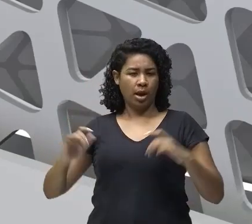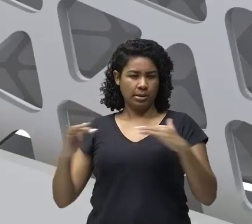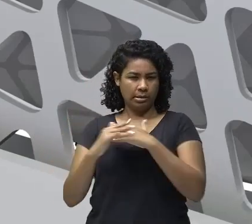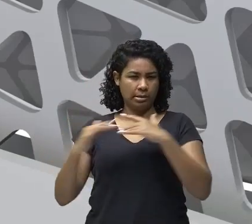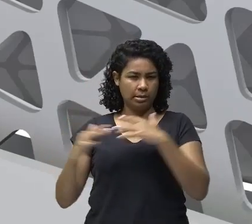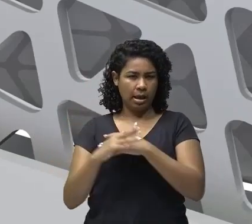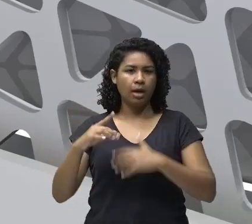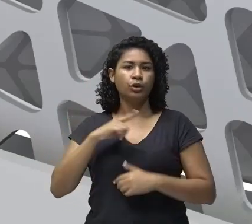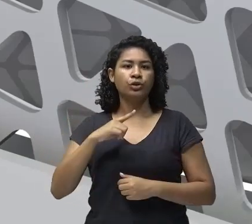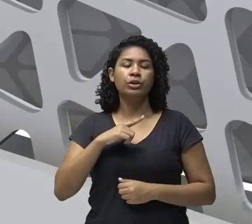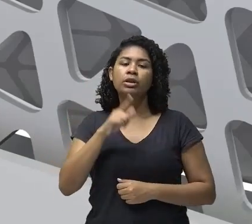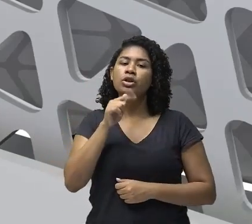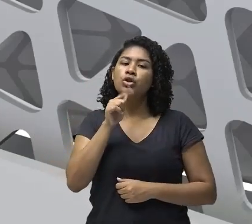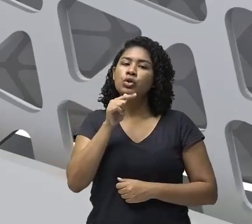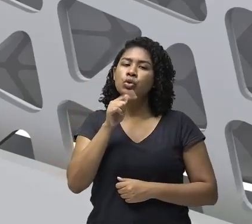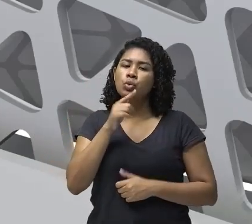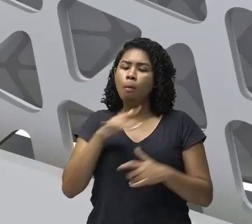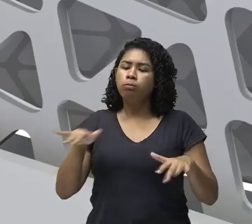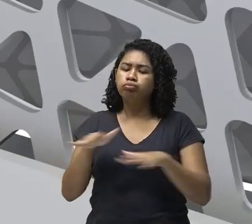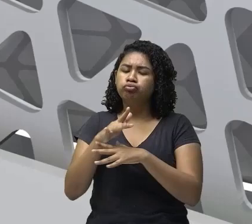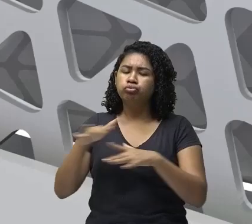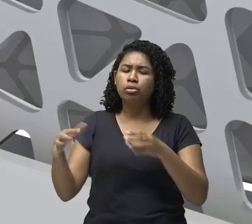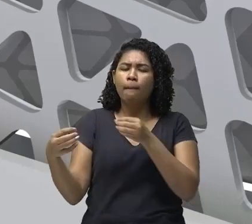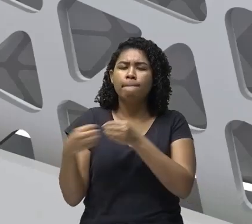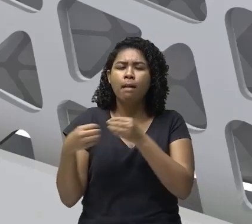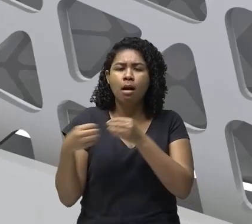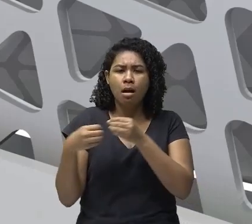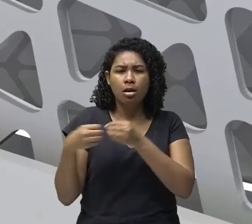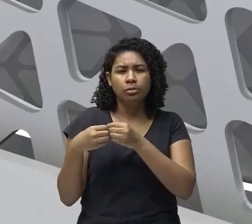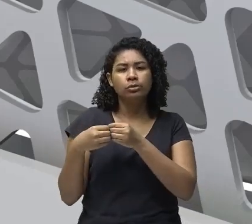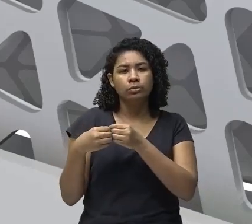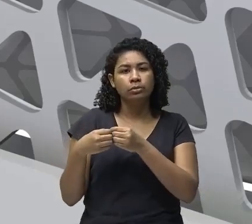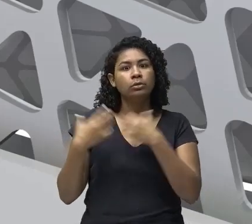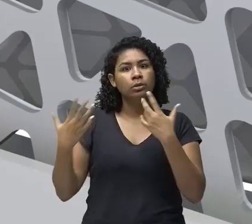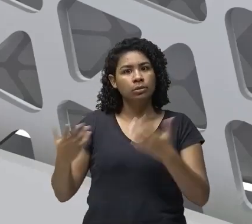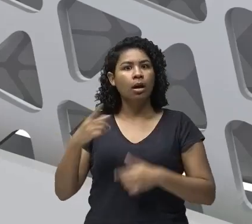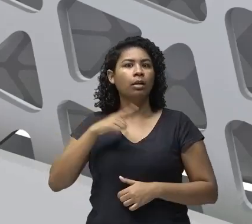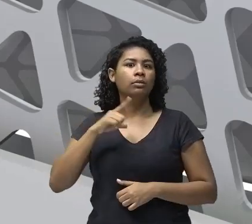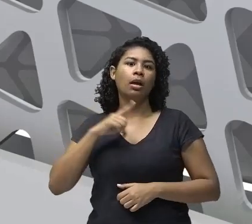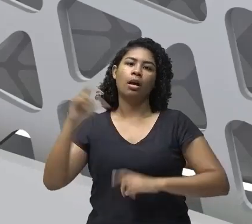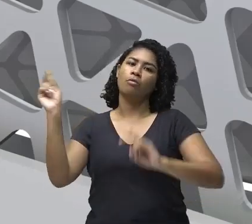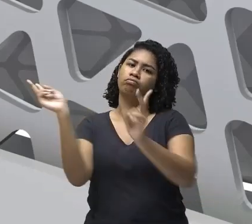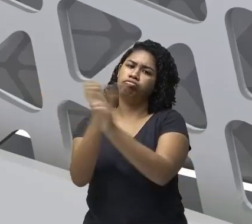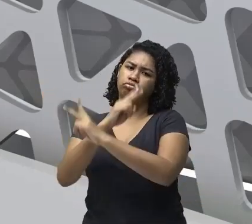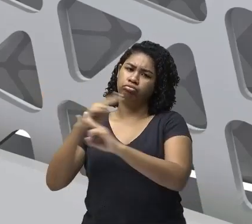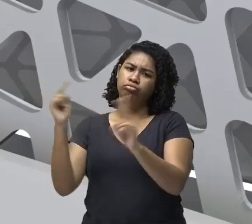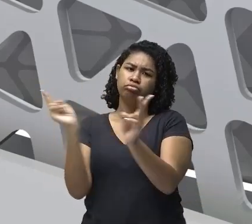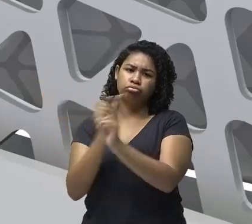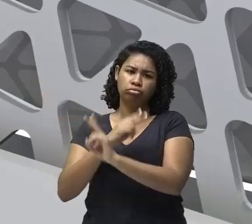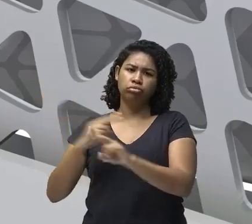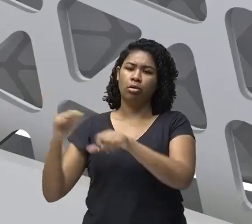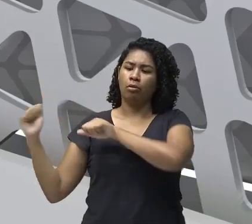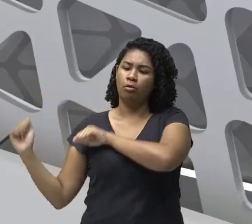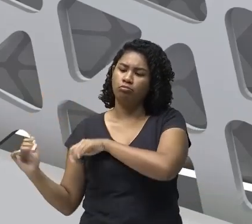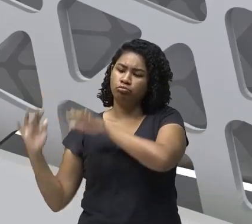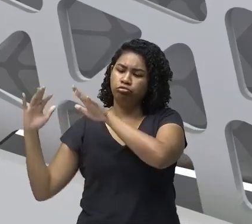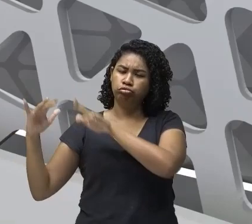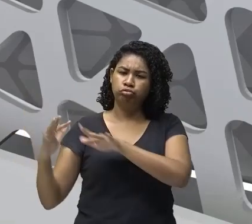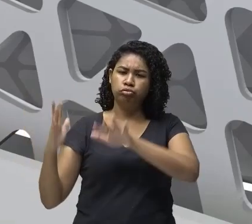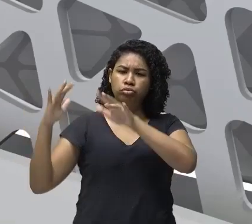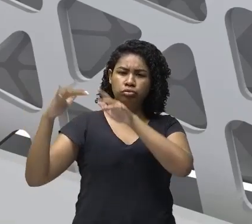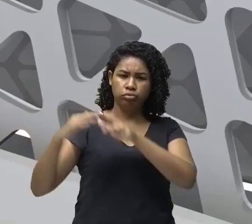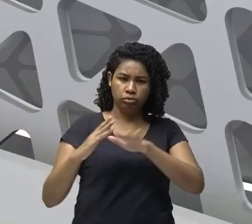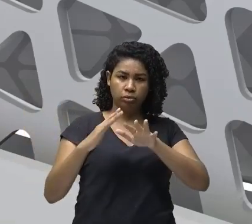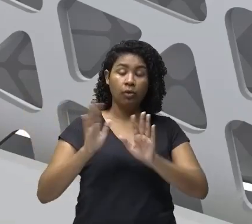falando daquelas cidades que são próximas ao mar. E que o vento vem para a cidade, mas quando se constrói